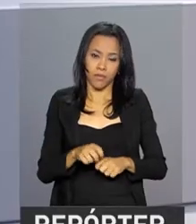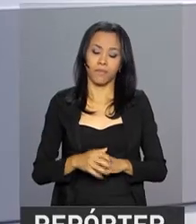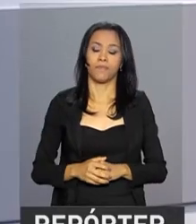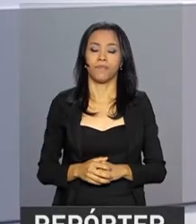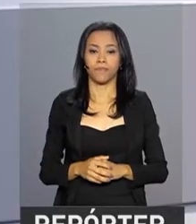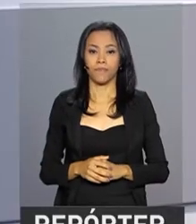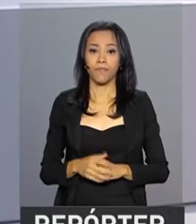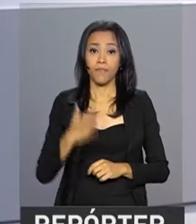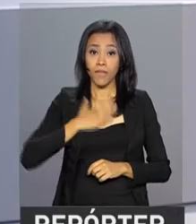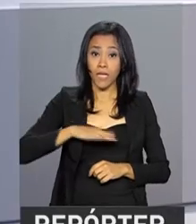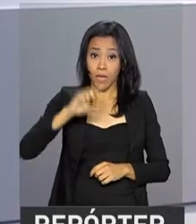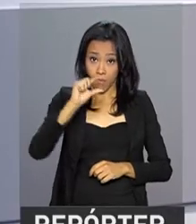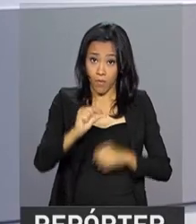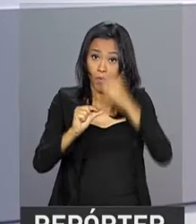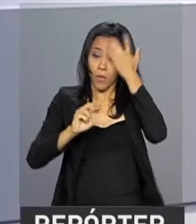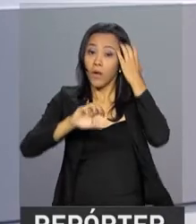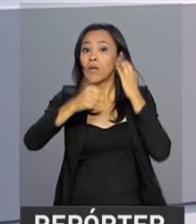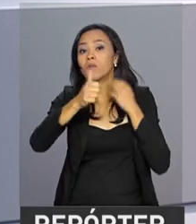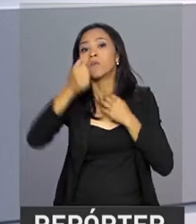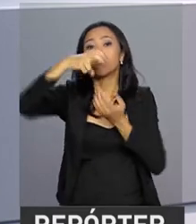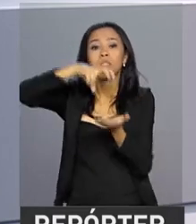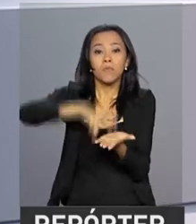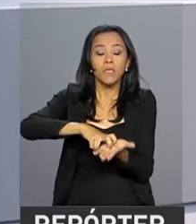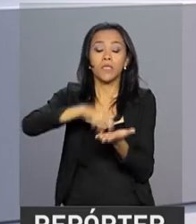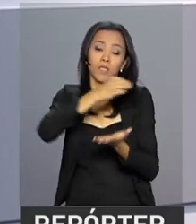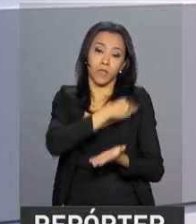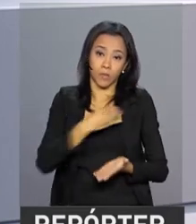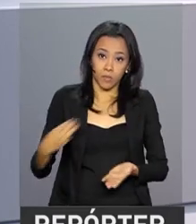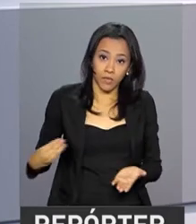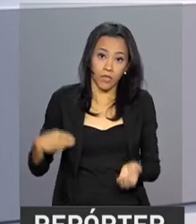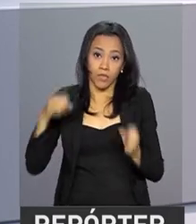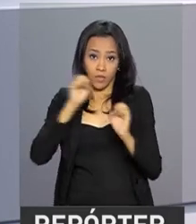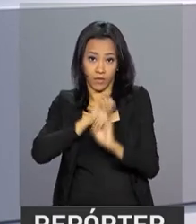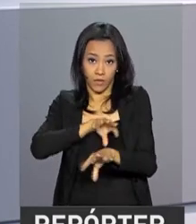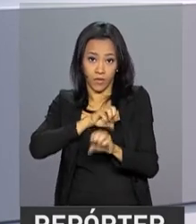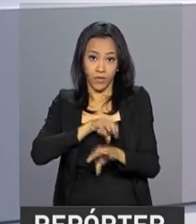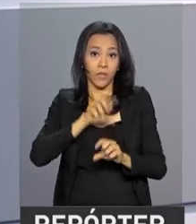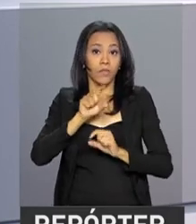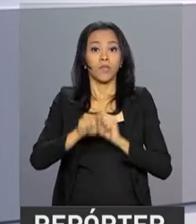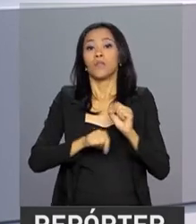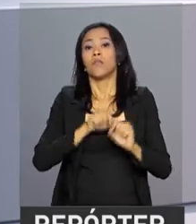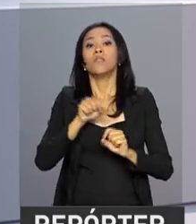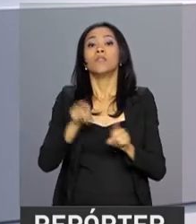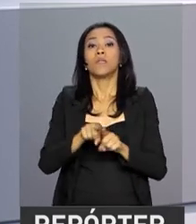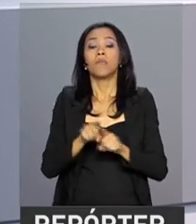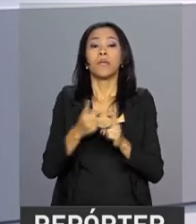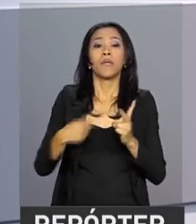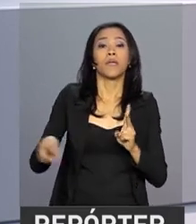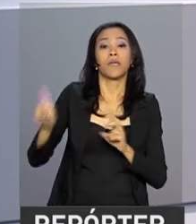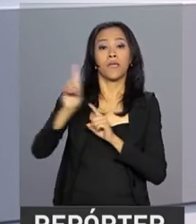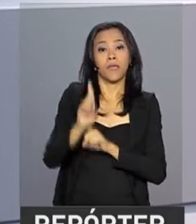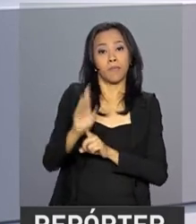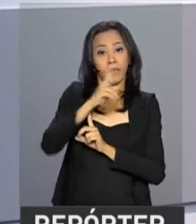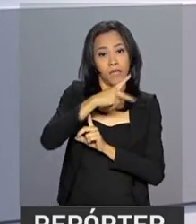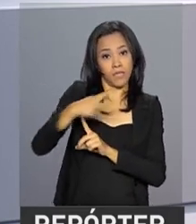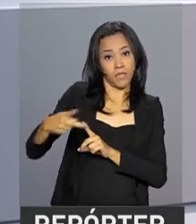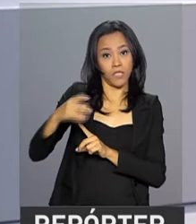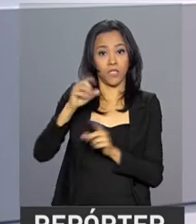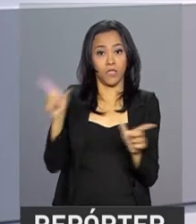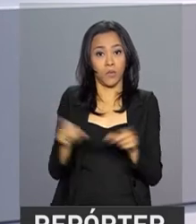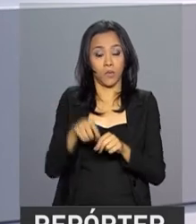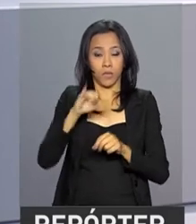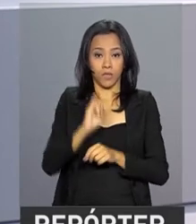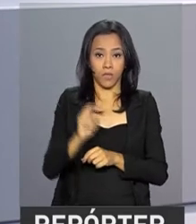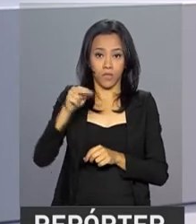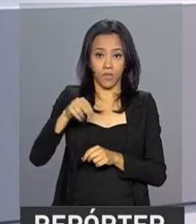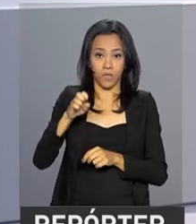daqui a pouco às 11 horas da manhã o ministro da educação mendonça filho ea presidente do inep maria inês fini anunciaram os